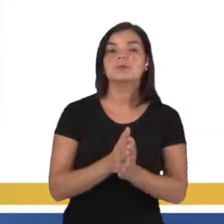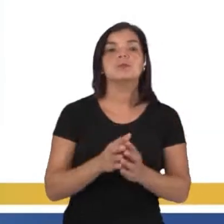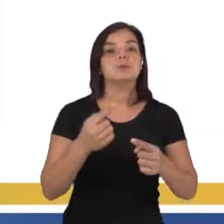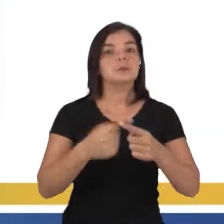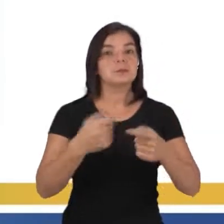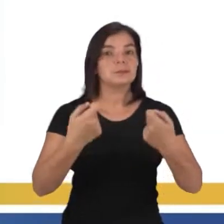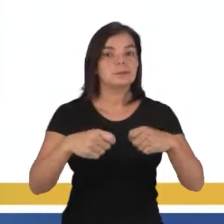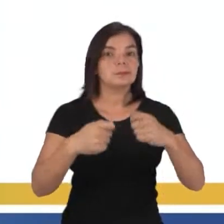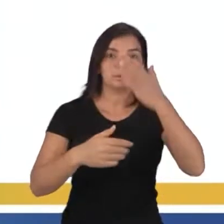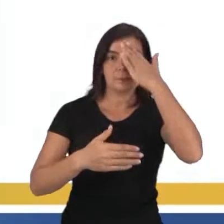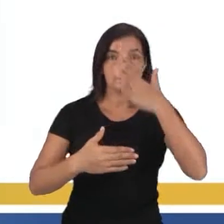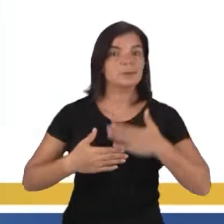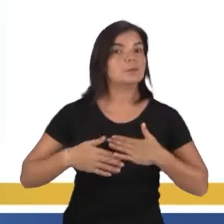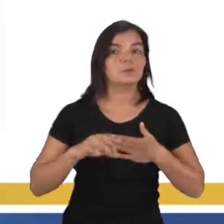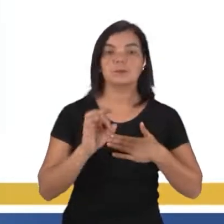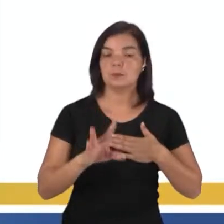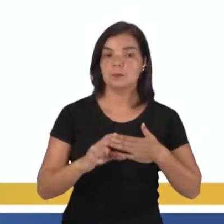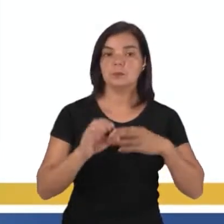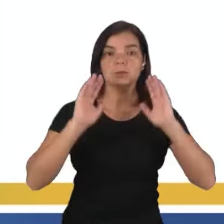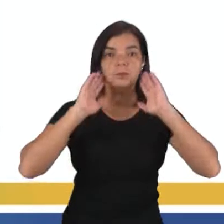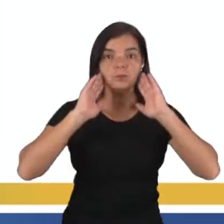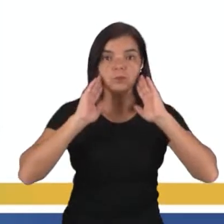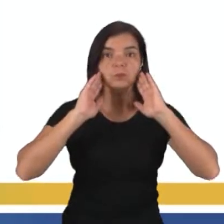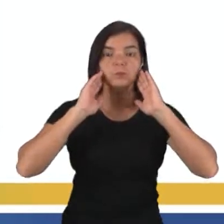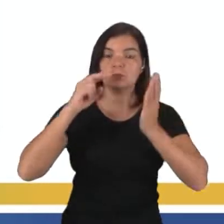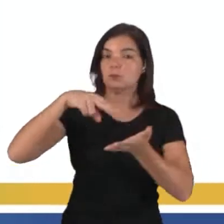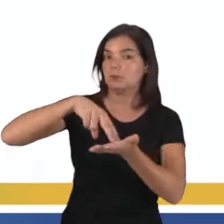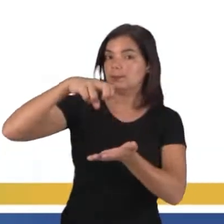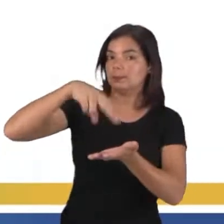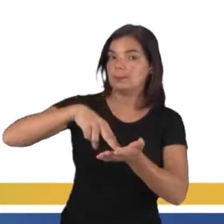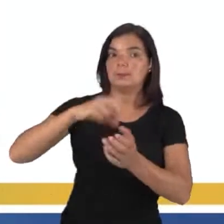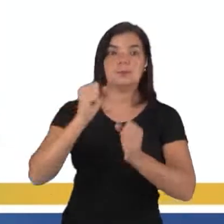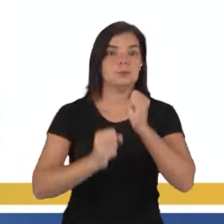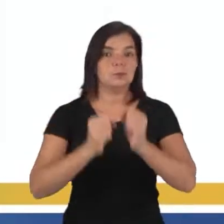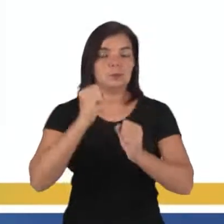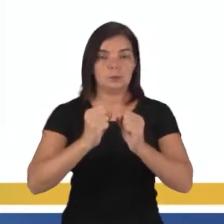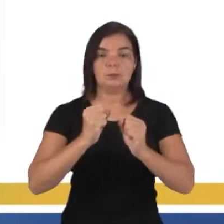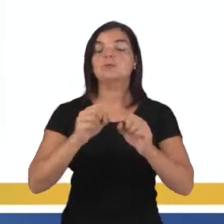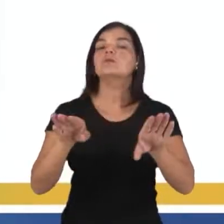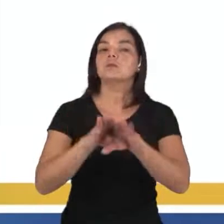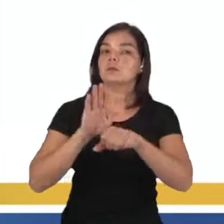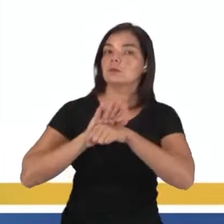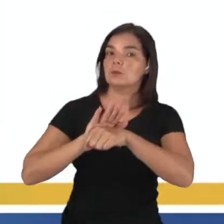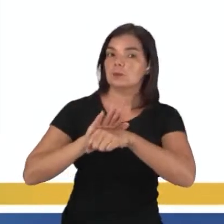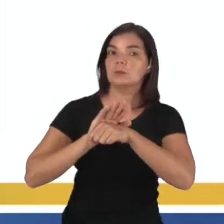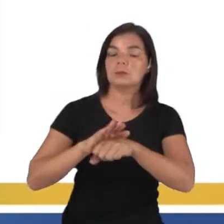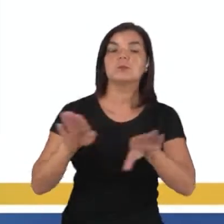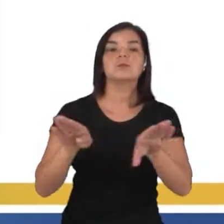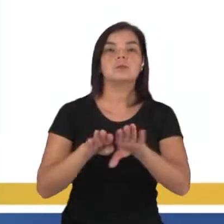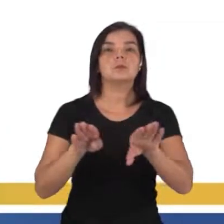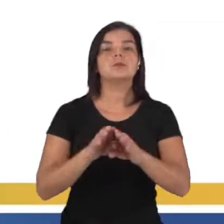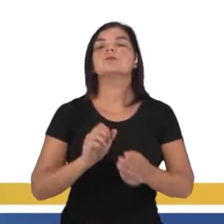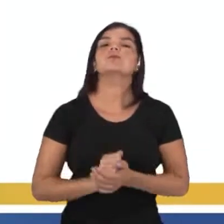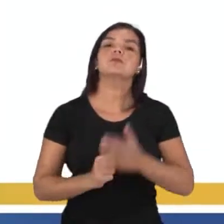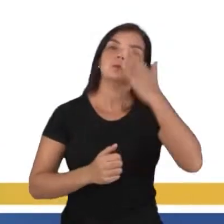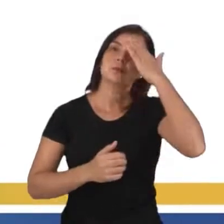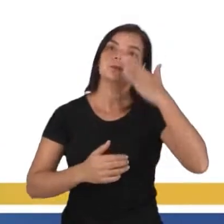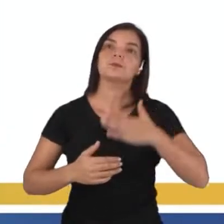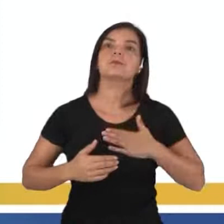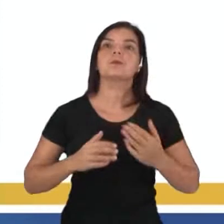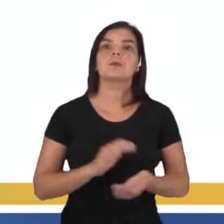você só precisa do seu corpo. Abdominais, saltos, corridas e apoios trabalharão a sua força